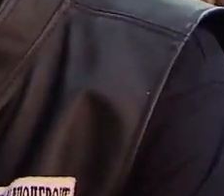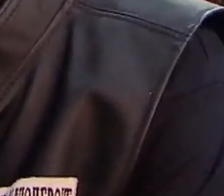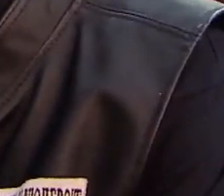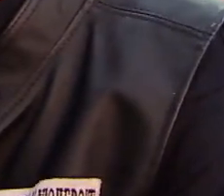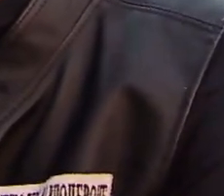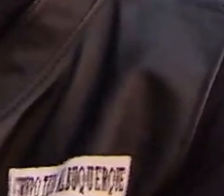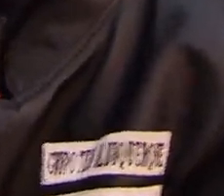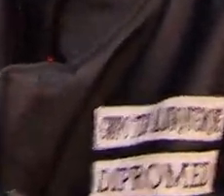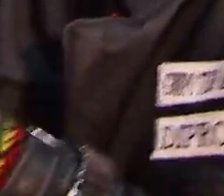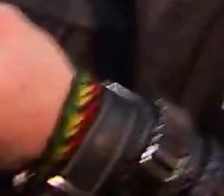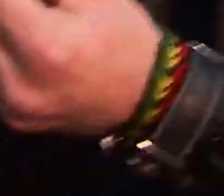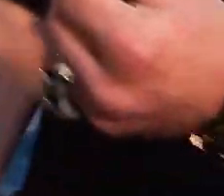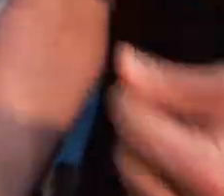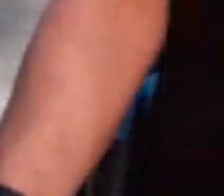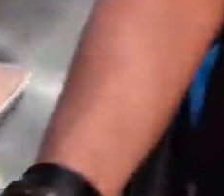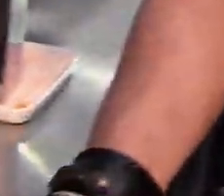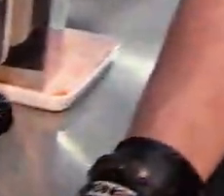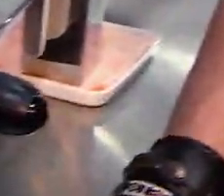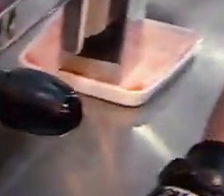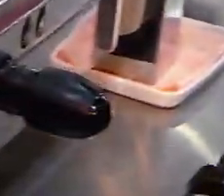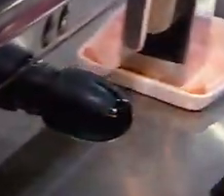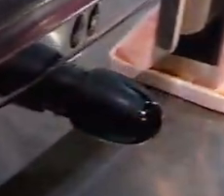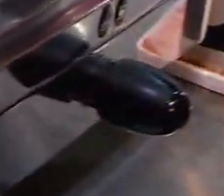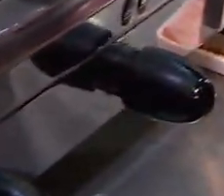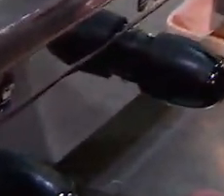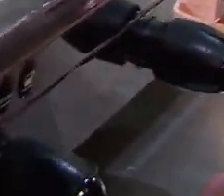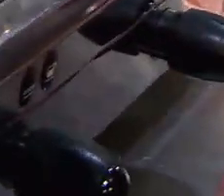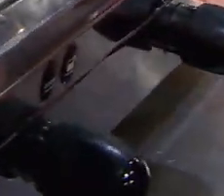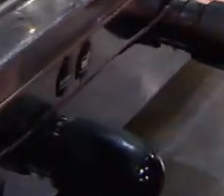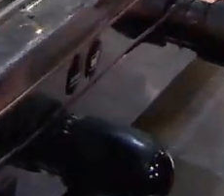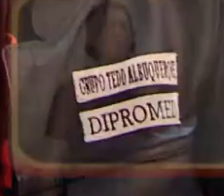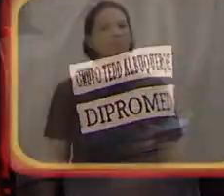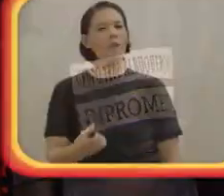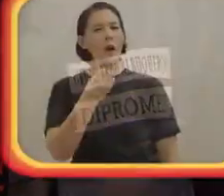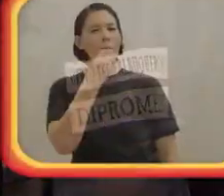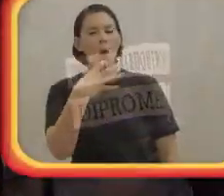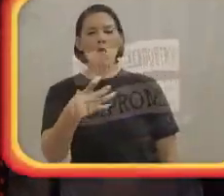gosto. É bom. O café cai no copo.